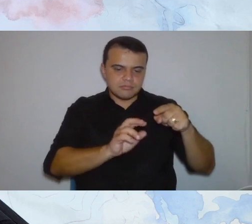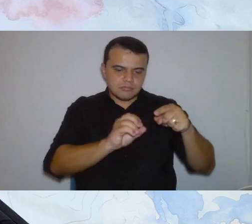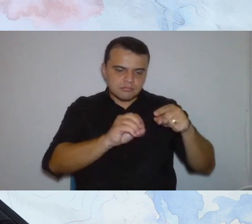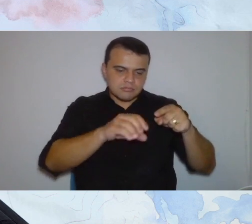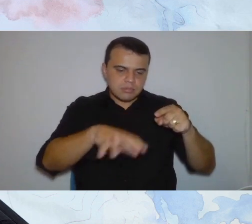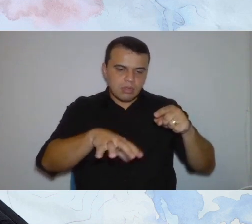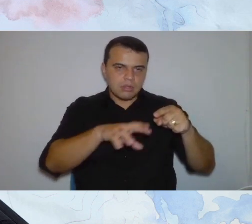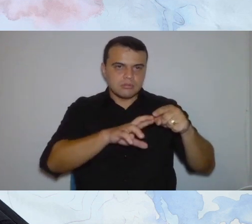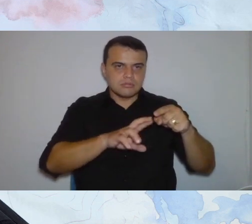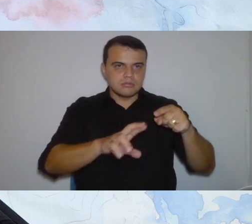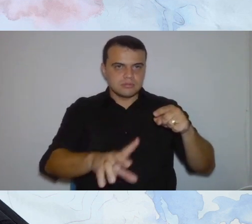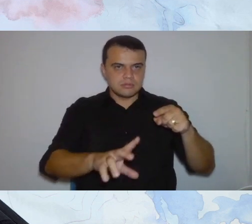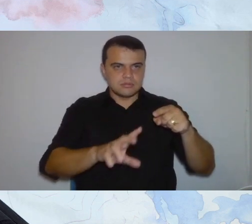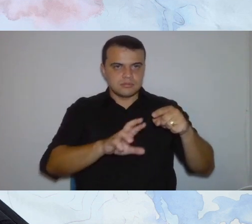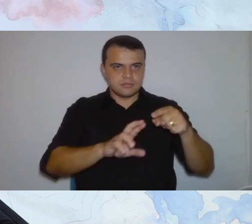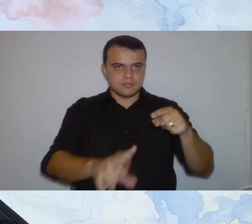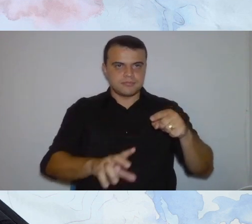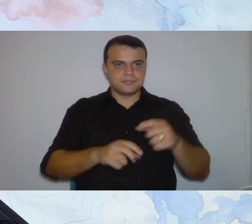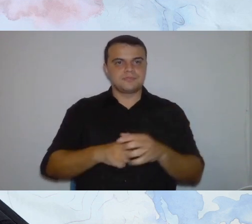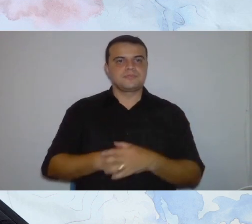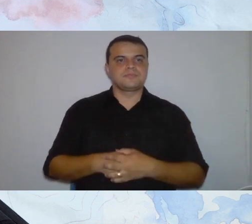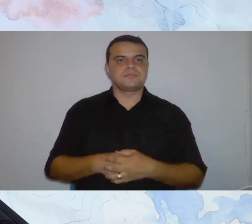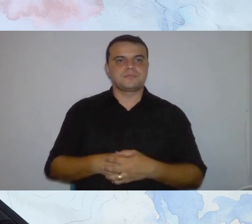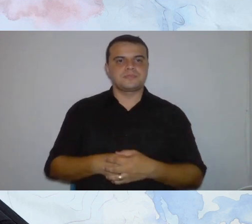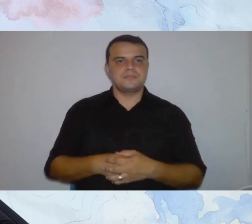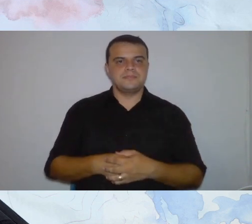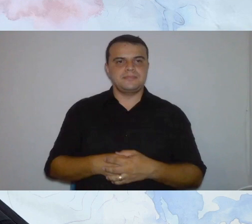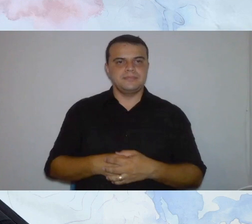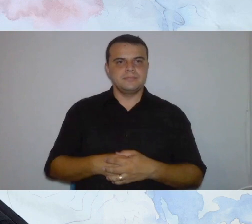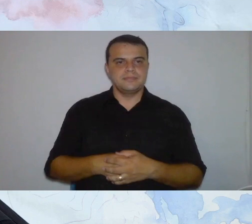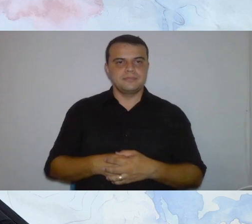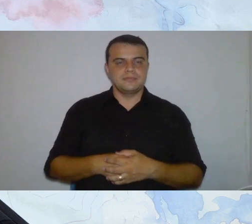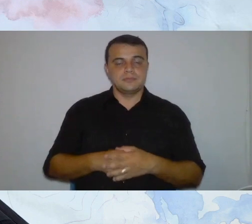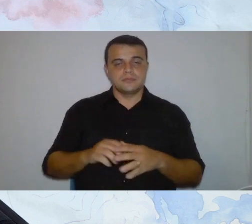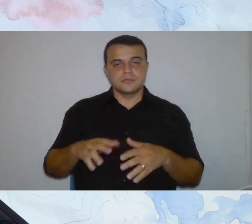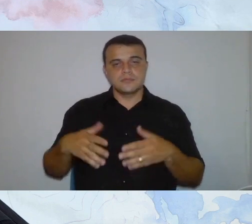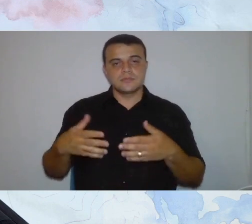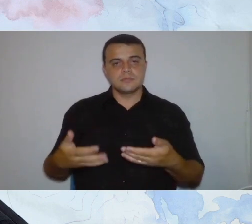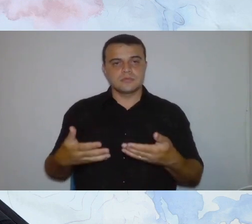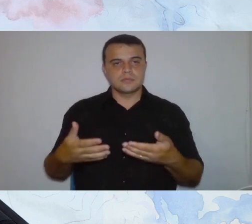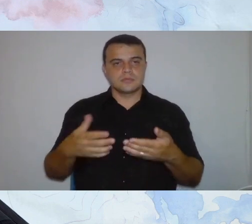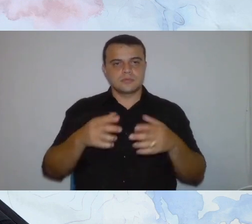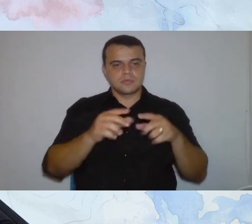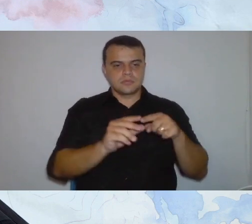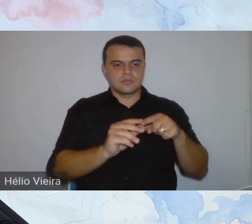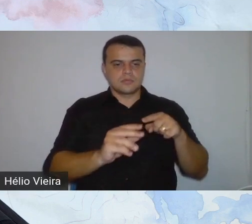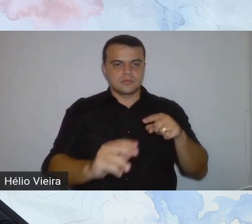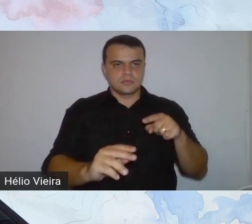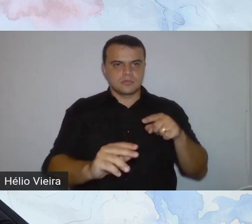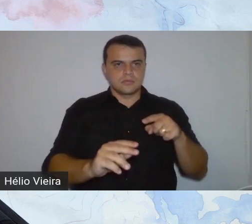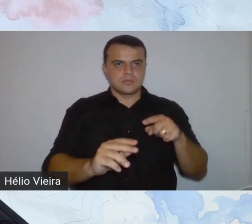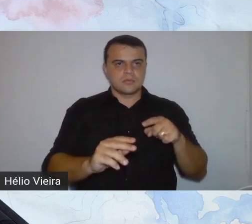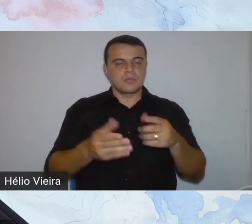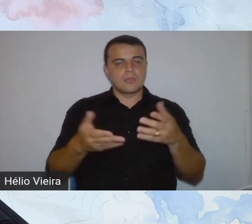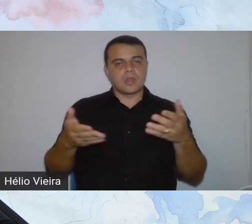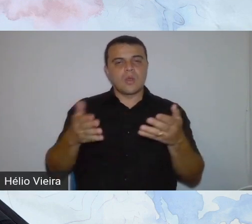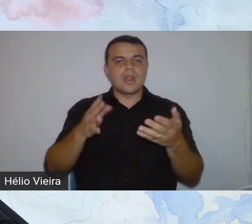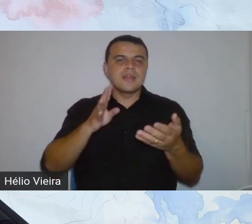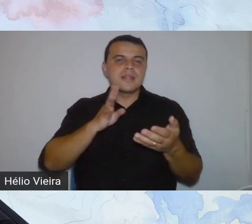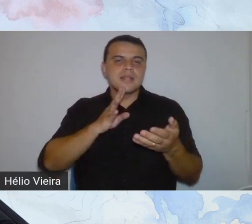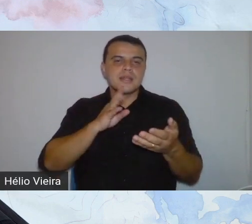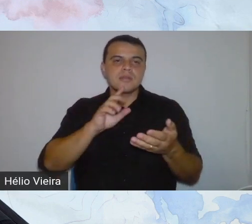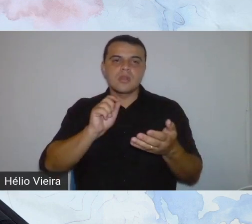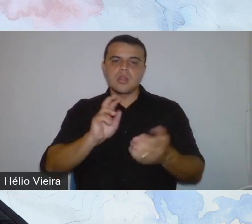bem diferente por causa da quantidade de cerdas. Então, ele é mais linear. A parte legal, gente, é que